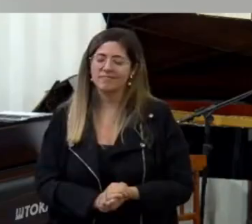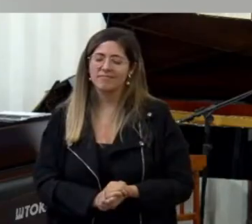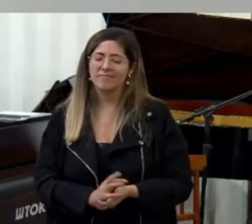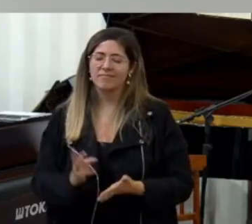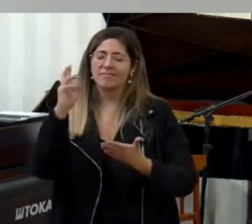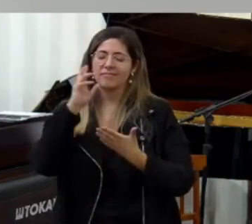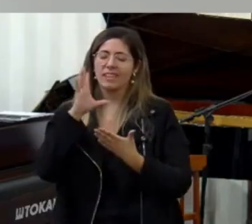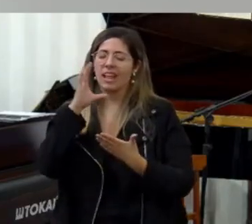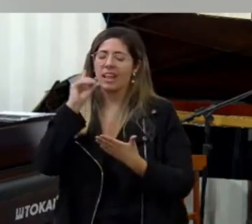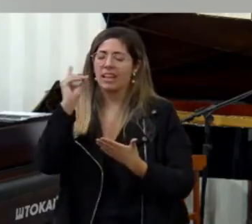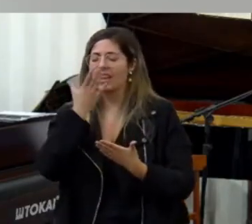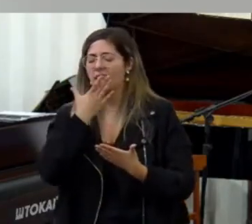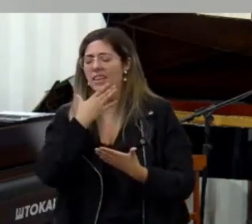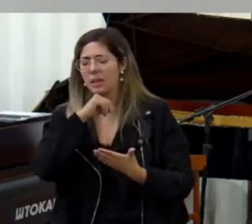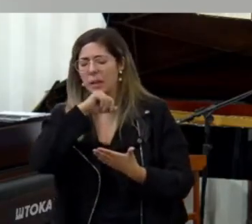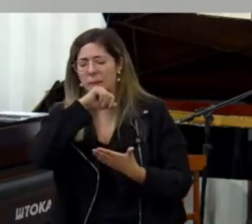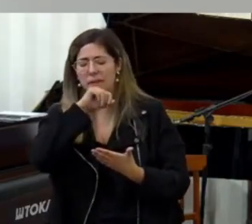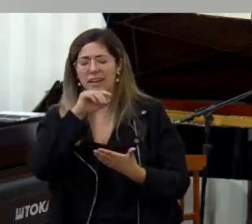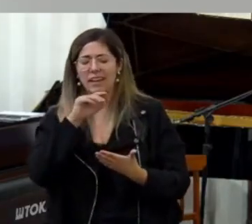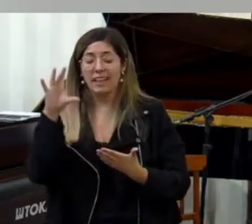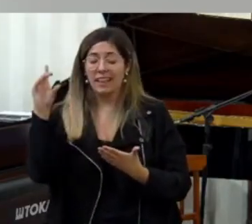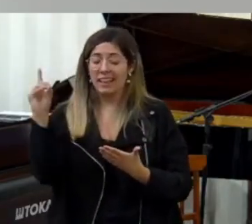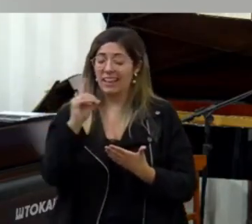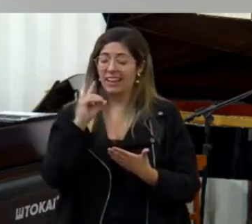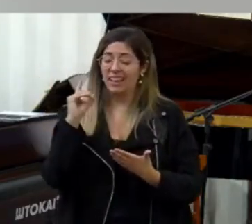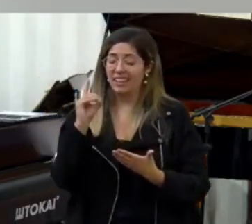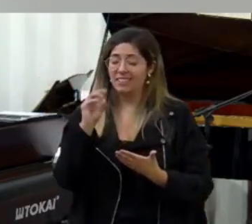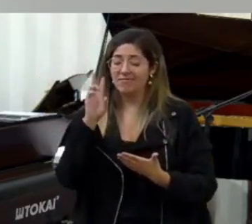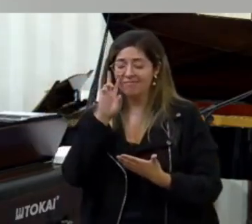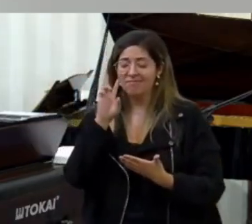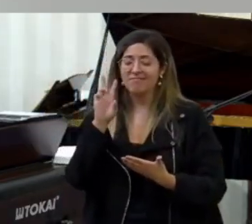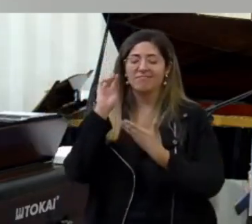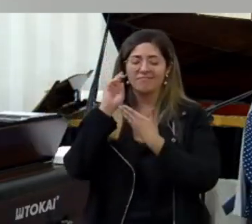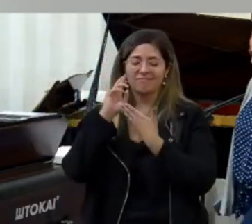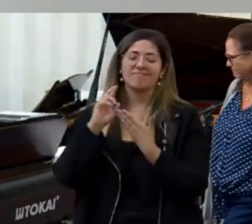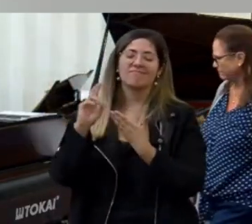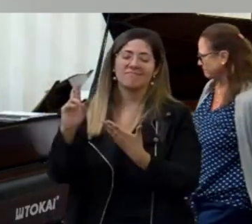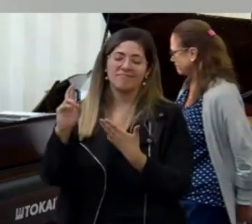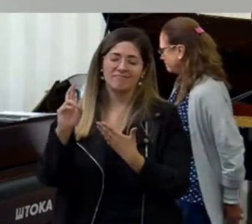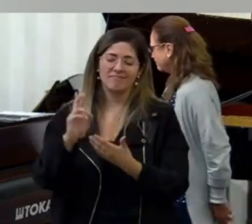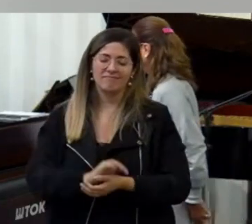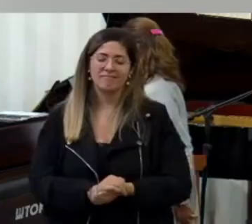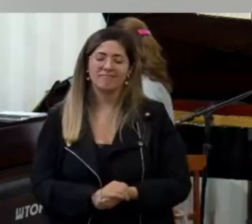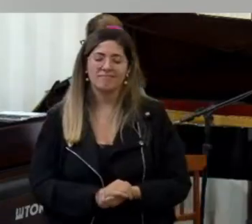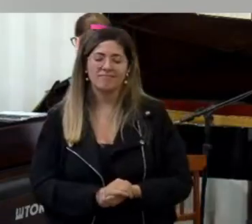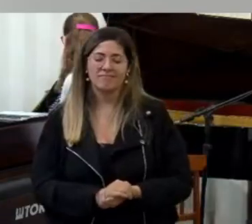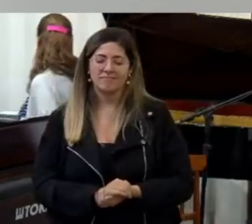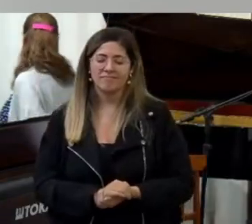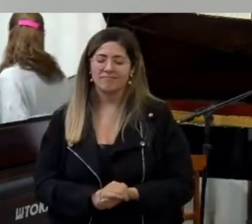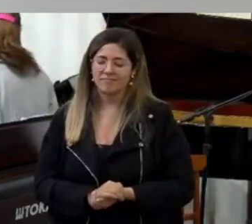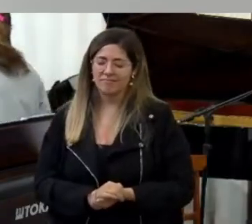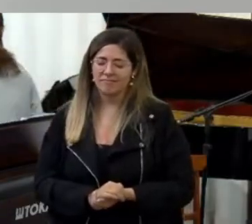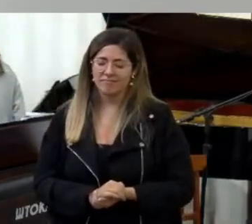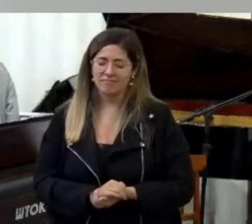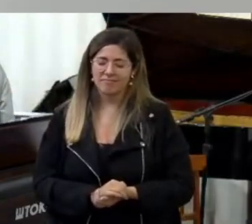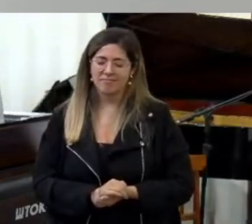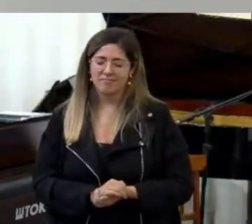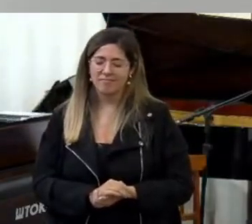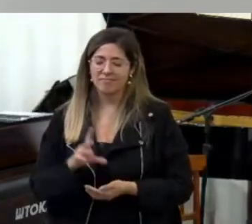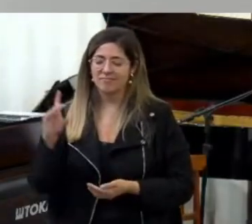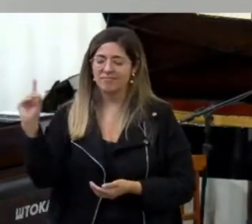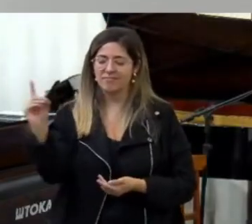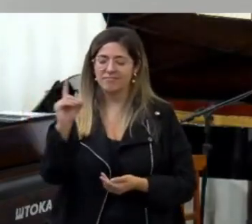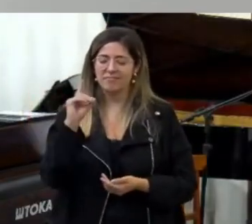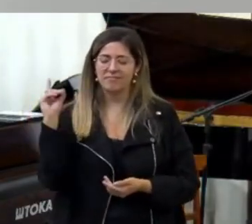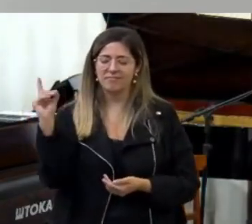Senhor, nosso Deus e nosso Pai, Davi viu o seu Senhor. Davi viu o Messias.